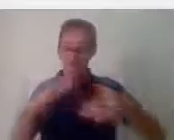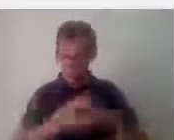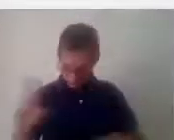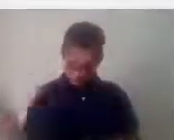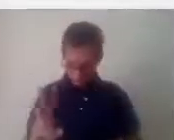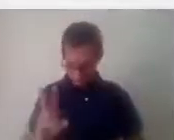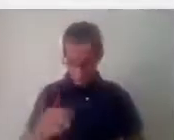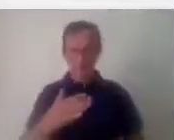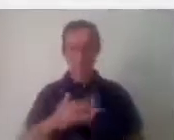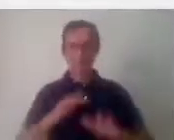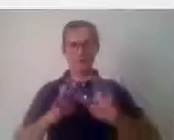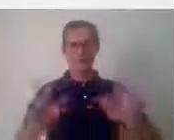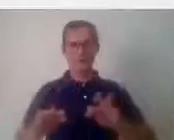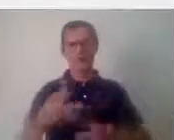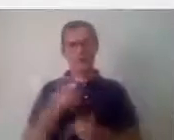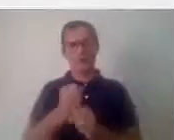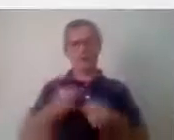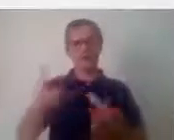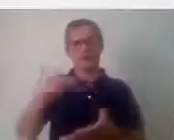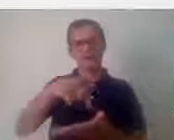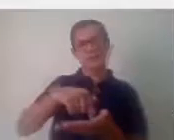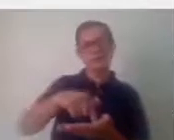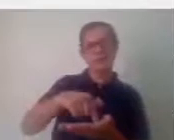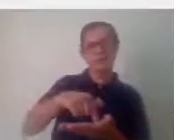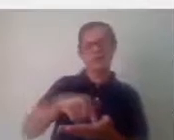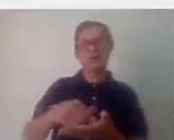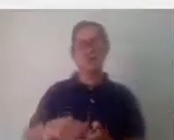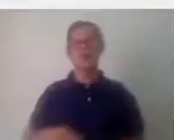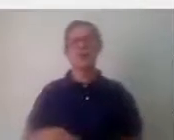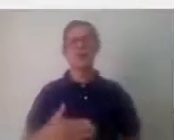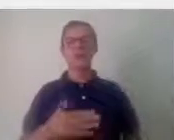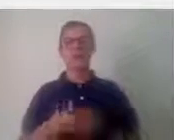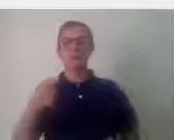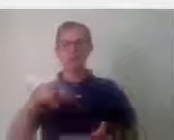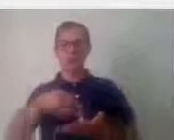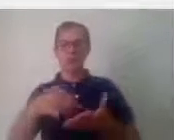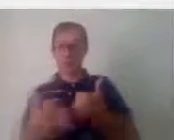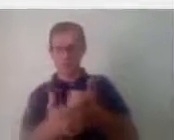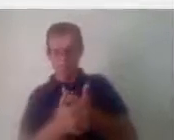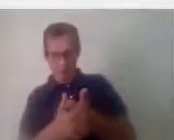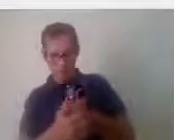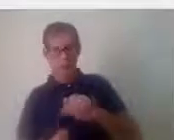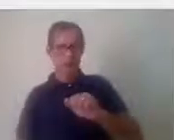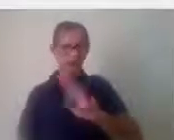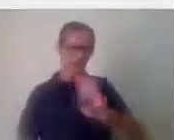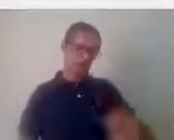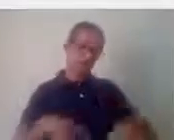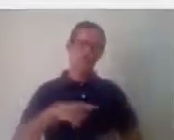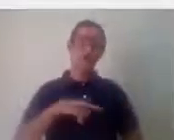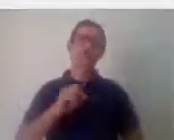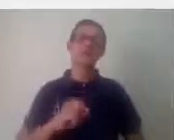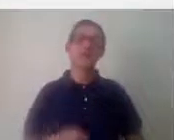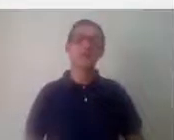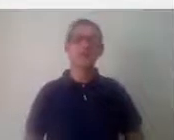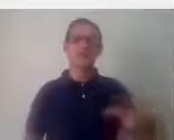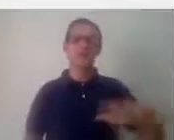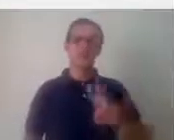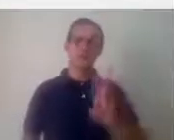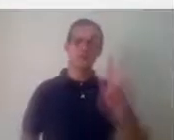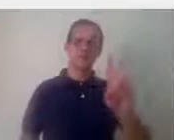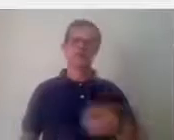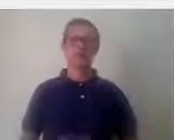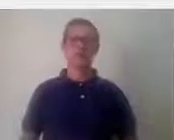valor da minha função calculada nesse ponto, quando o meu ponto está próximo de AB, a gente tem um